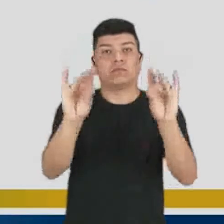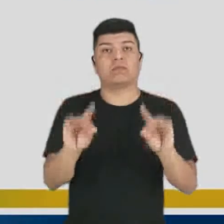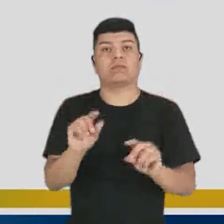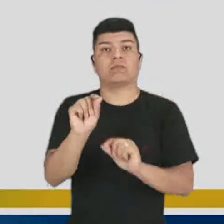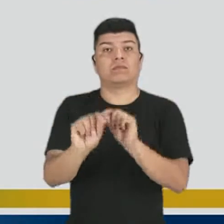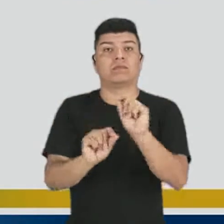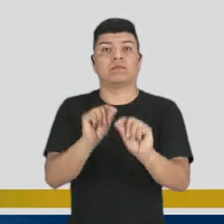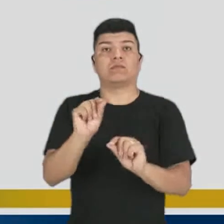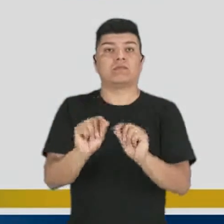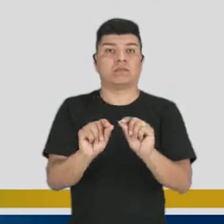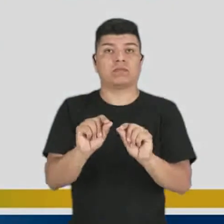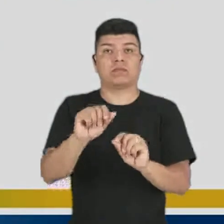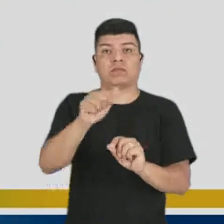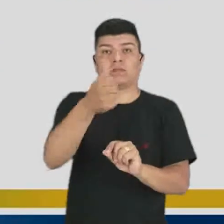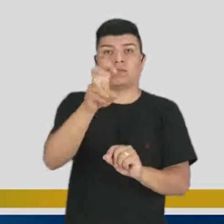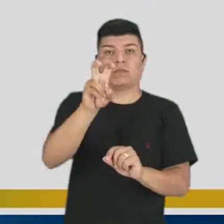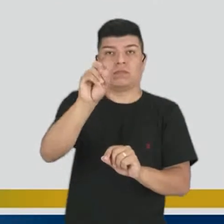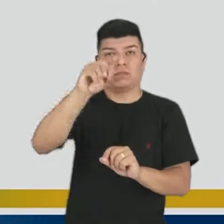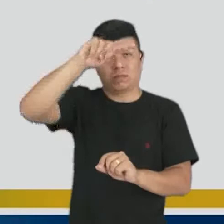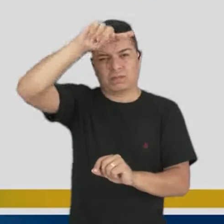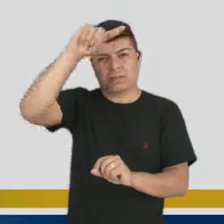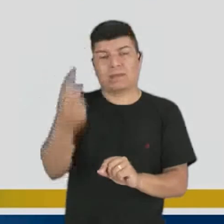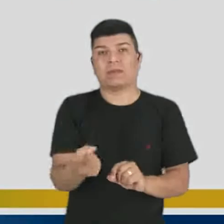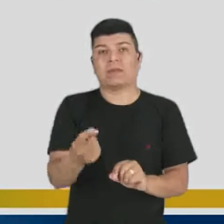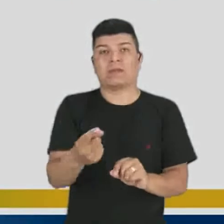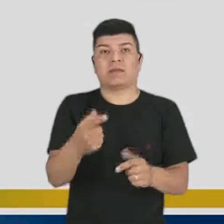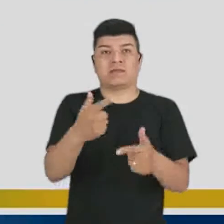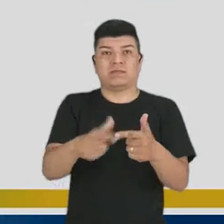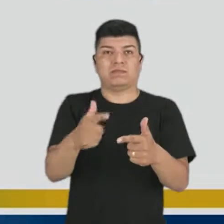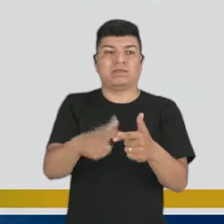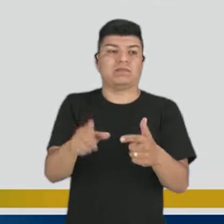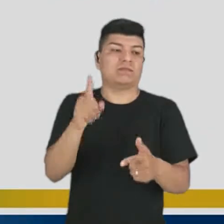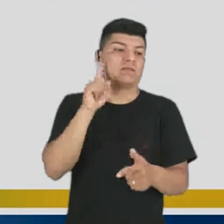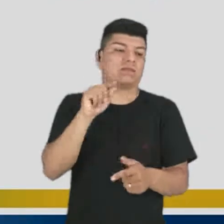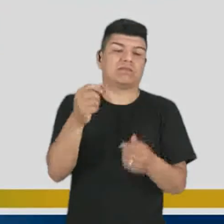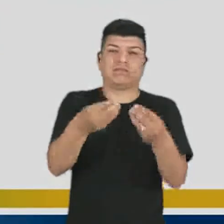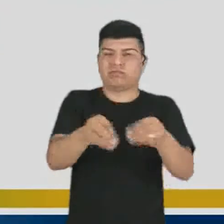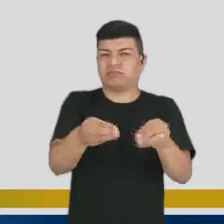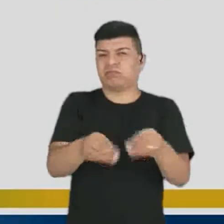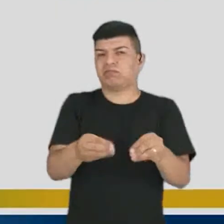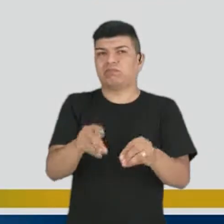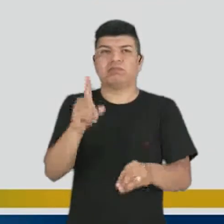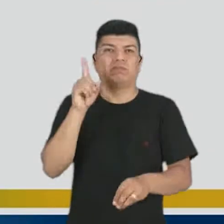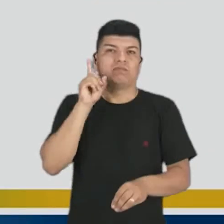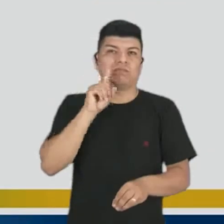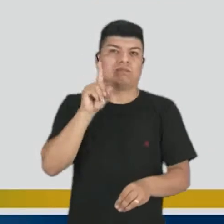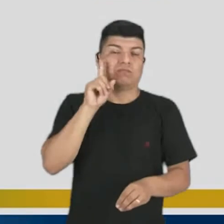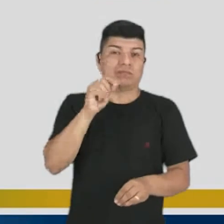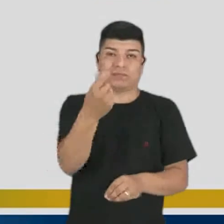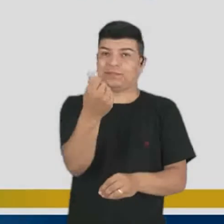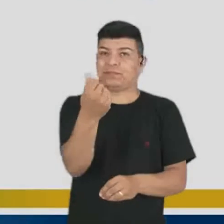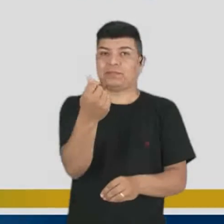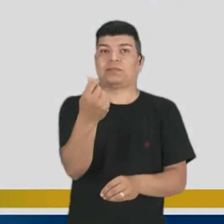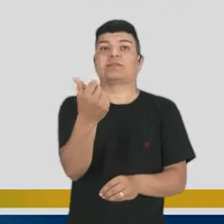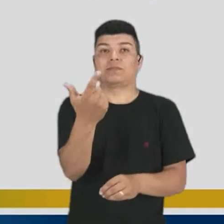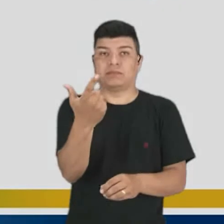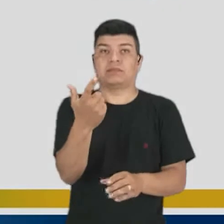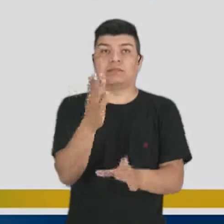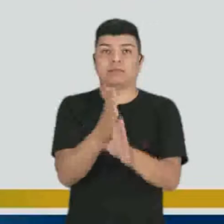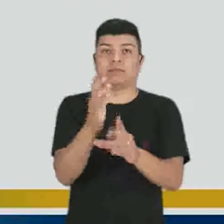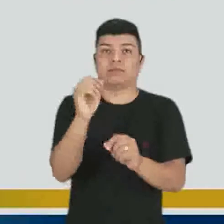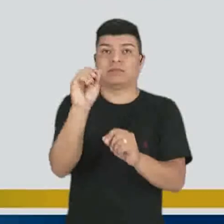como 150 mil mortes e prejuízos de 70 bilhões de dólares são causados a cada ano, todos eles provocados